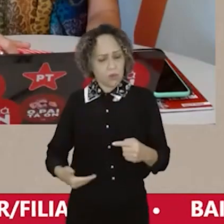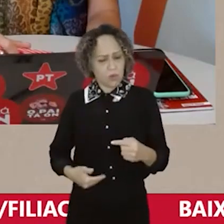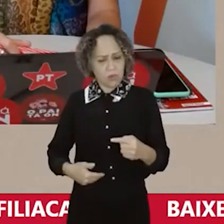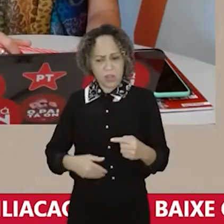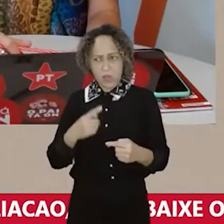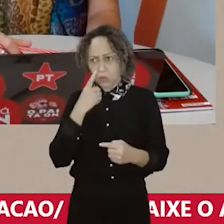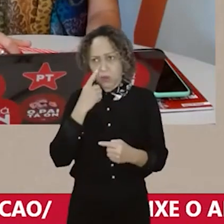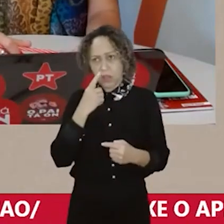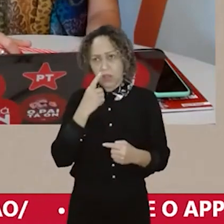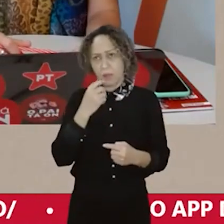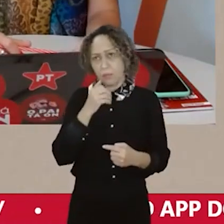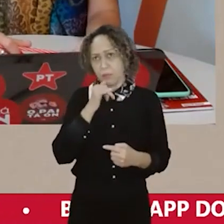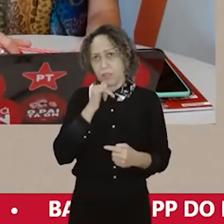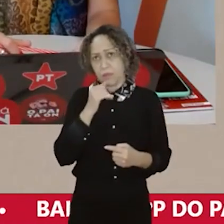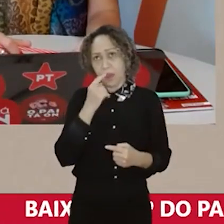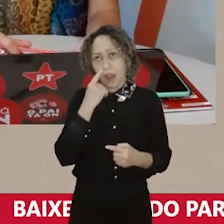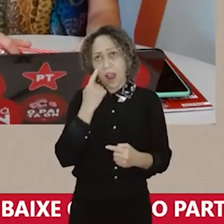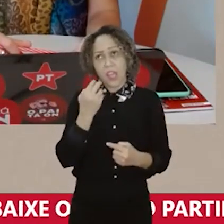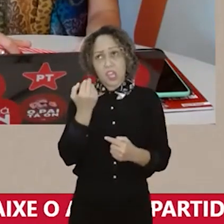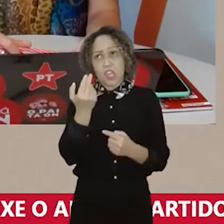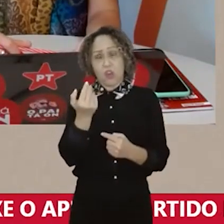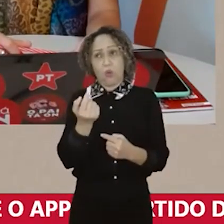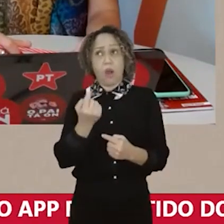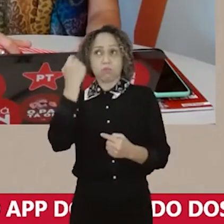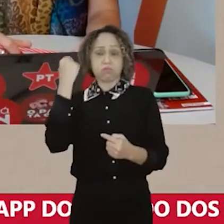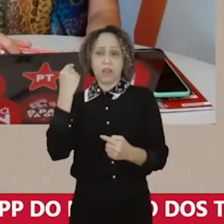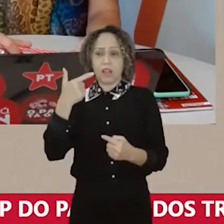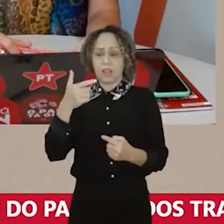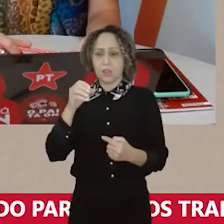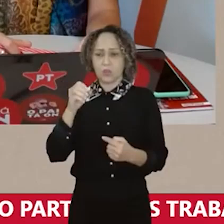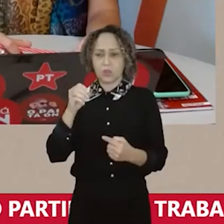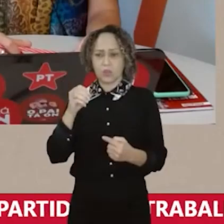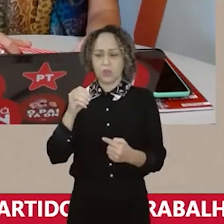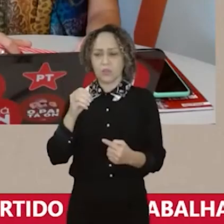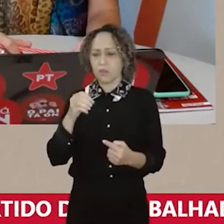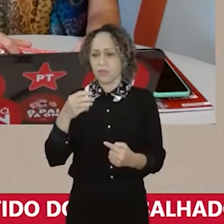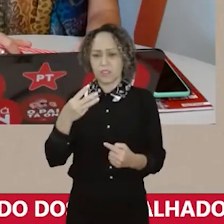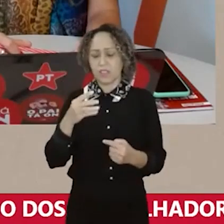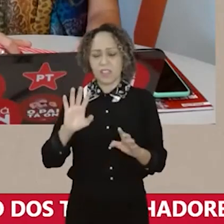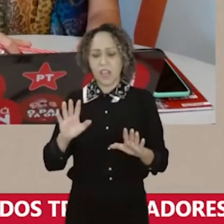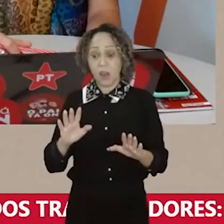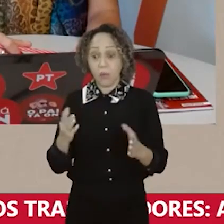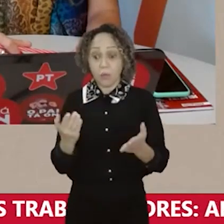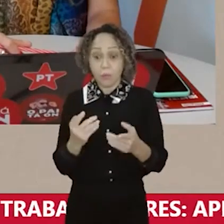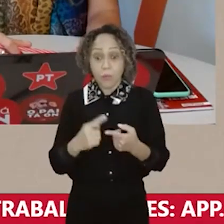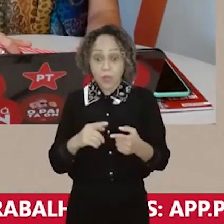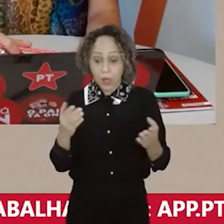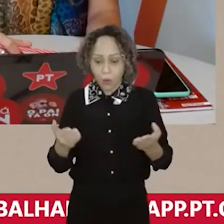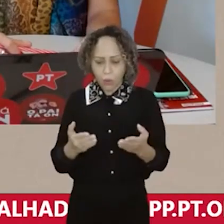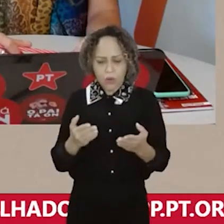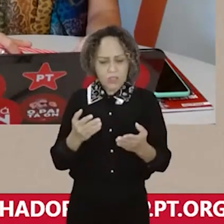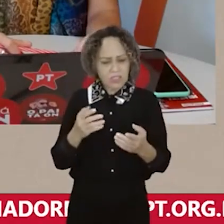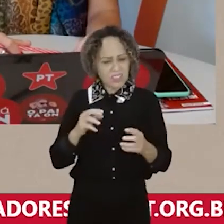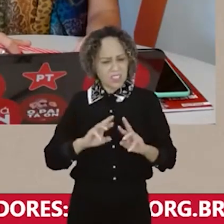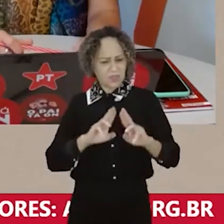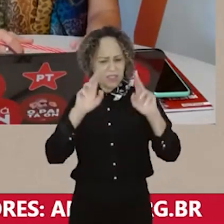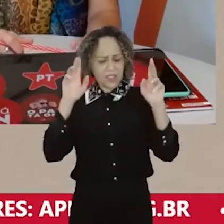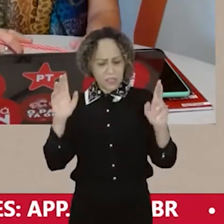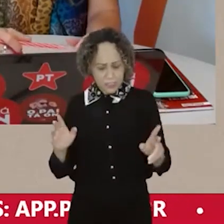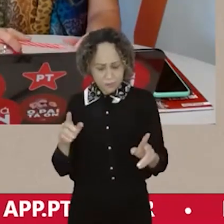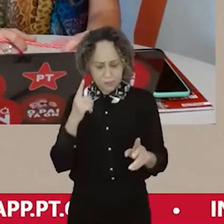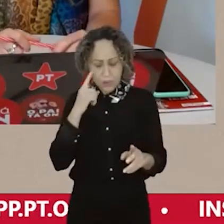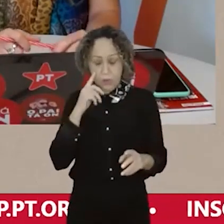são outros e são maiores. Né? Então, eu diria que assim, tem uma questão fundamental, olhando a agenda